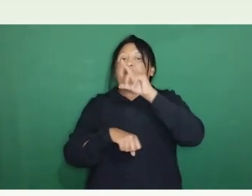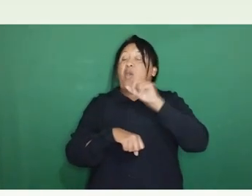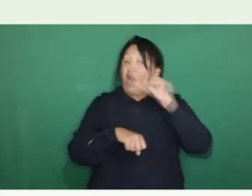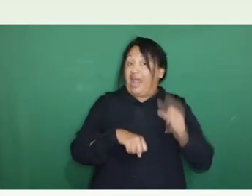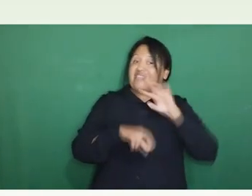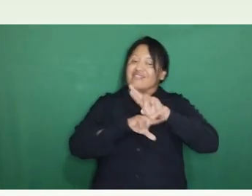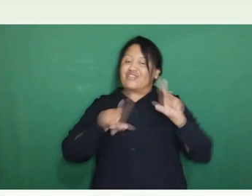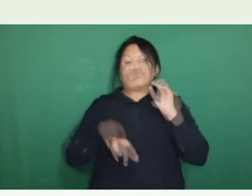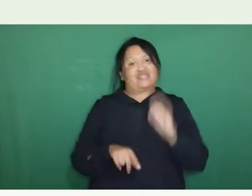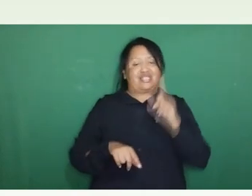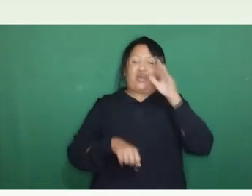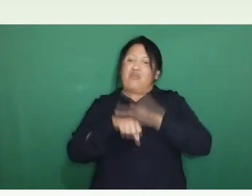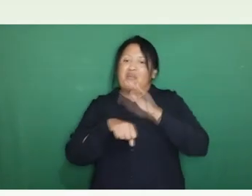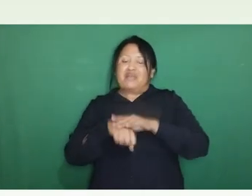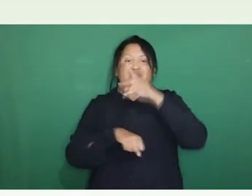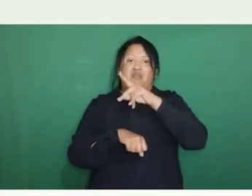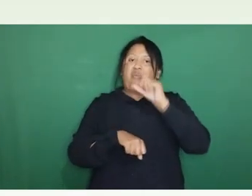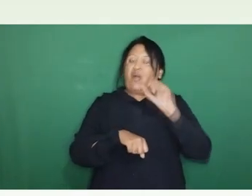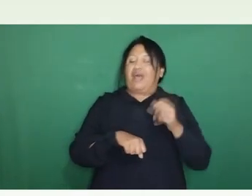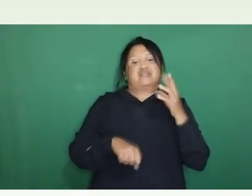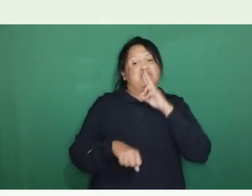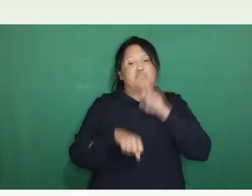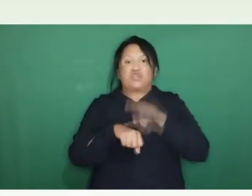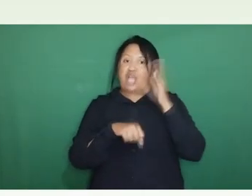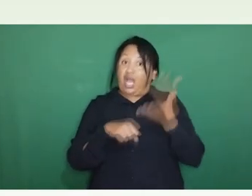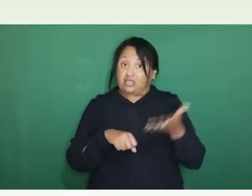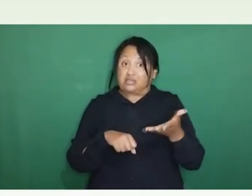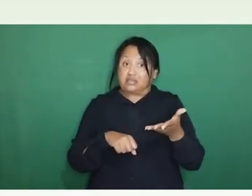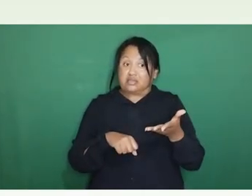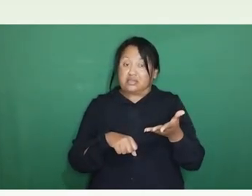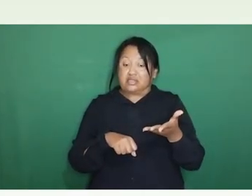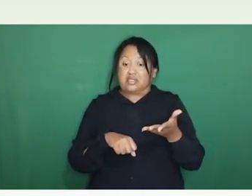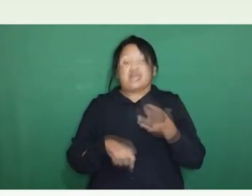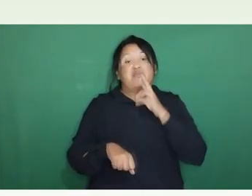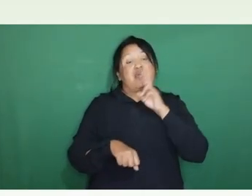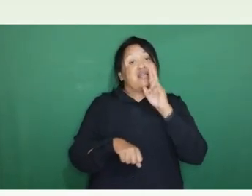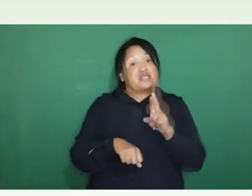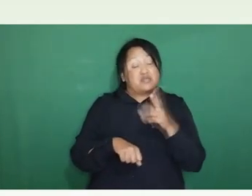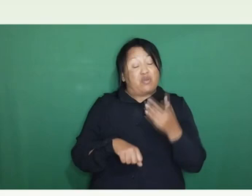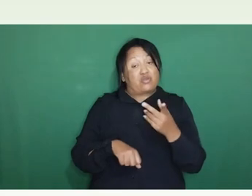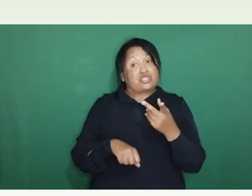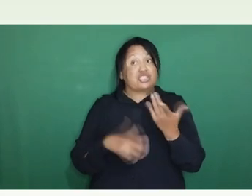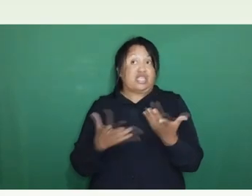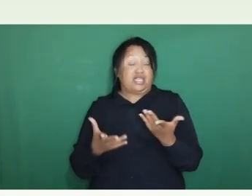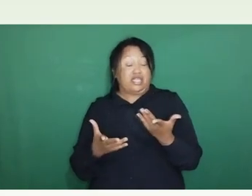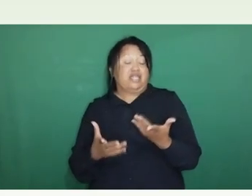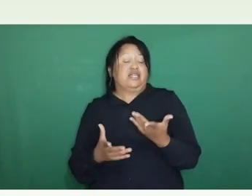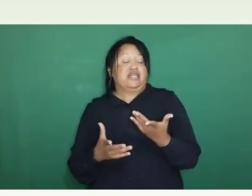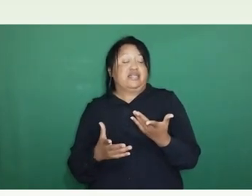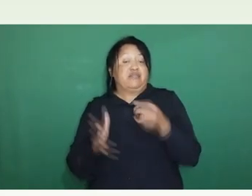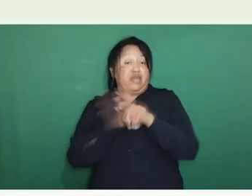diferente de zero ele tem um momento de Polar resultante aqui então a alternativa B é alternativa